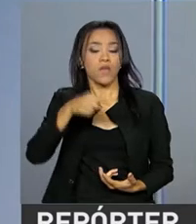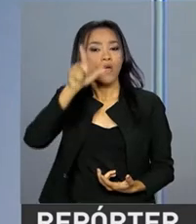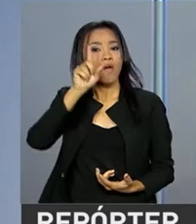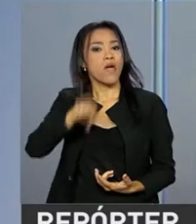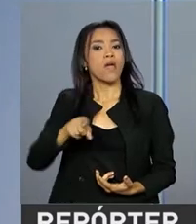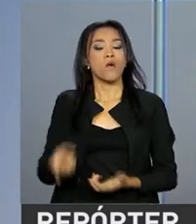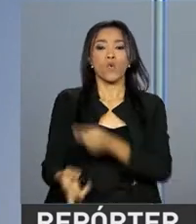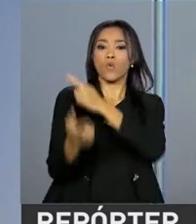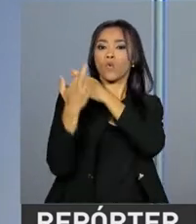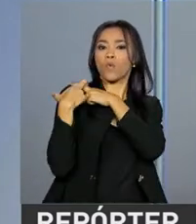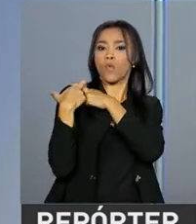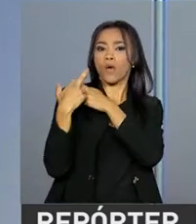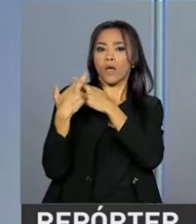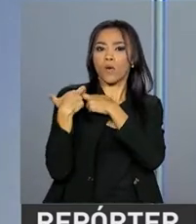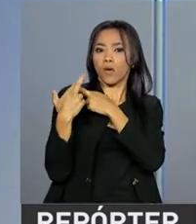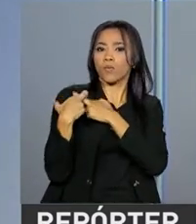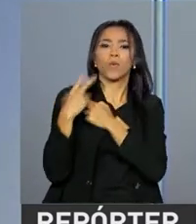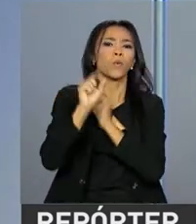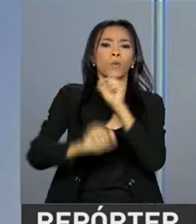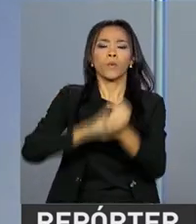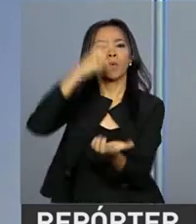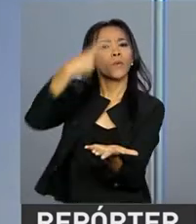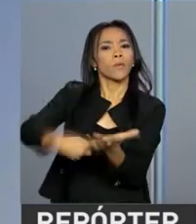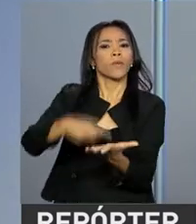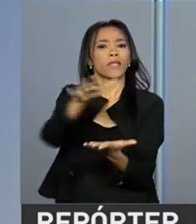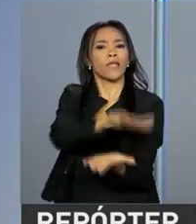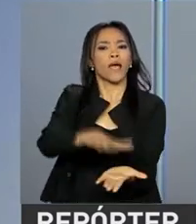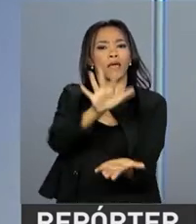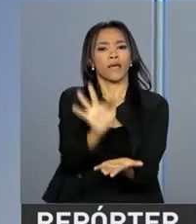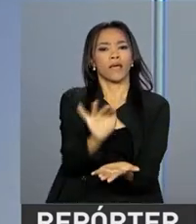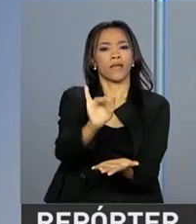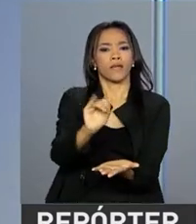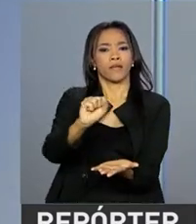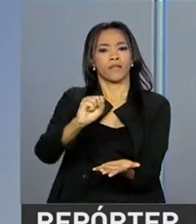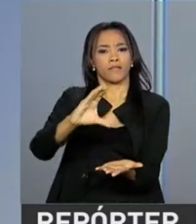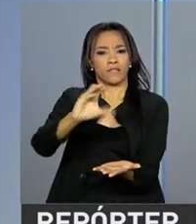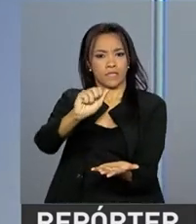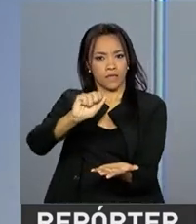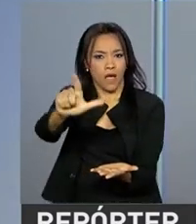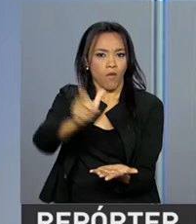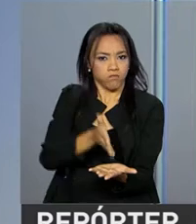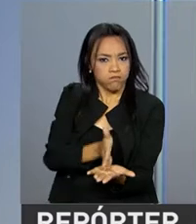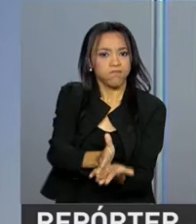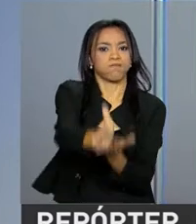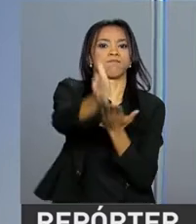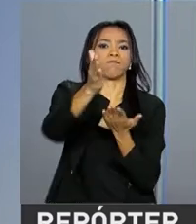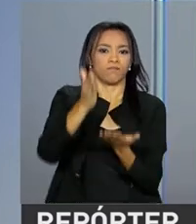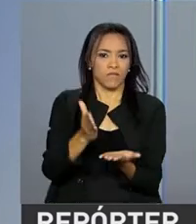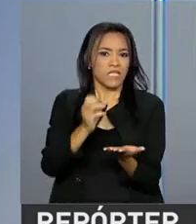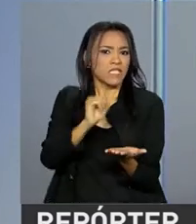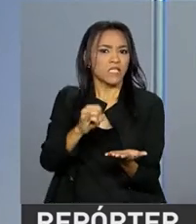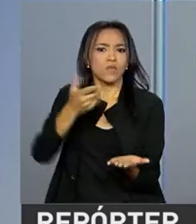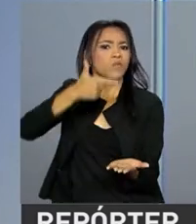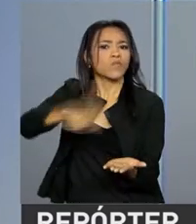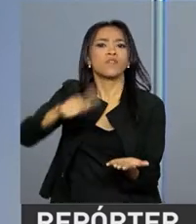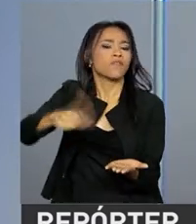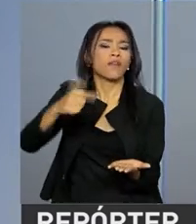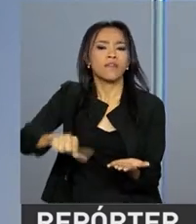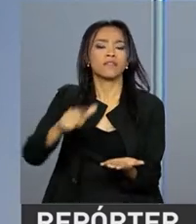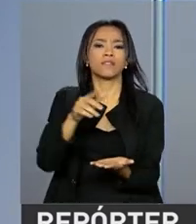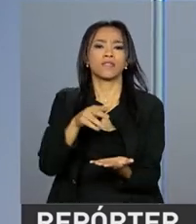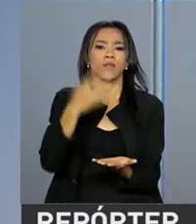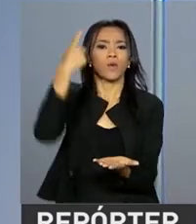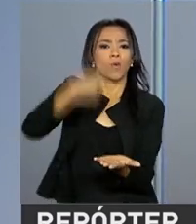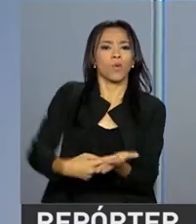fiscal você precisa ter responsabilidade fiscal a agir nessa direção não fosse a responder responsabilidade fiscal